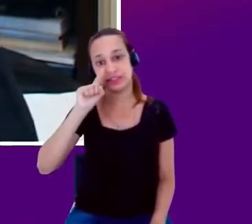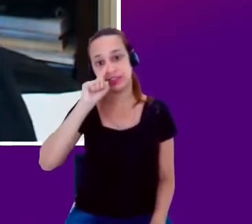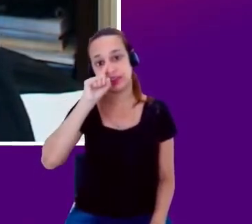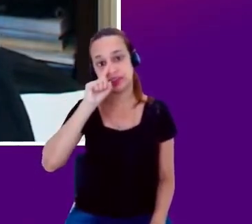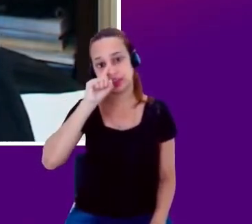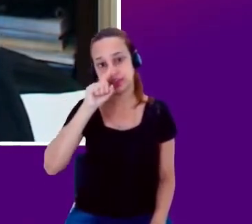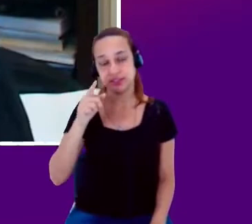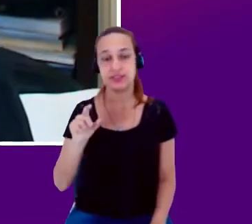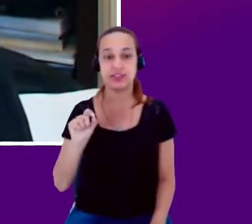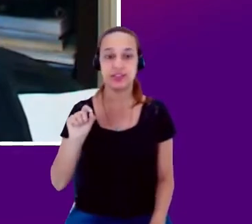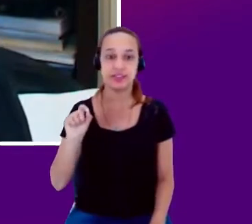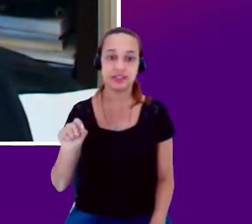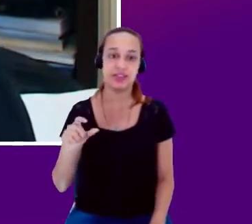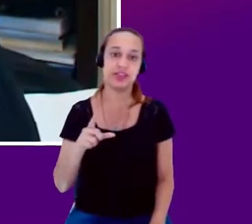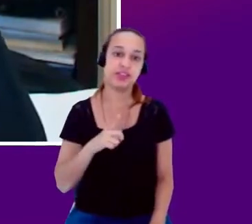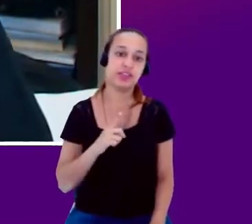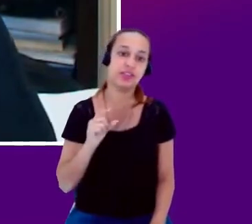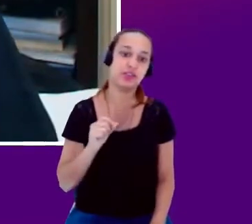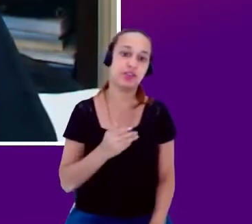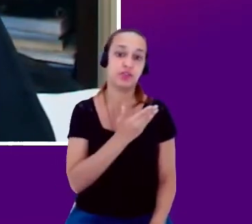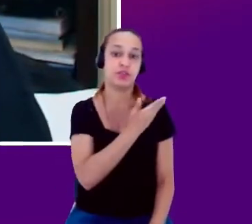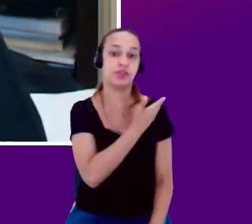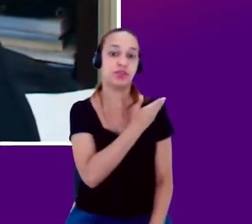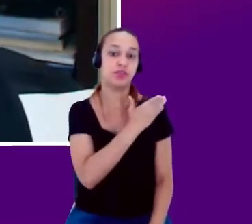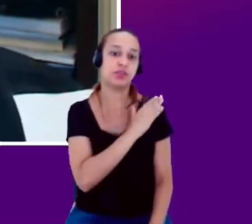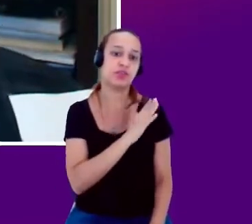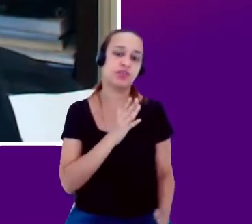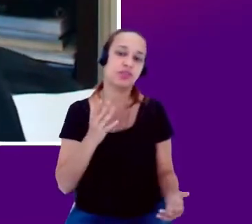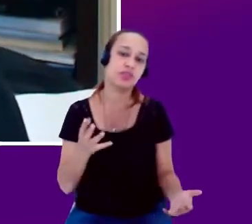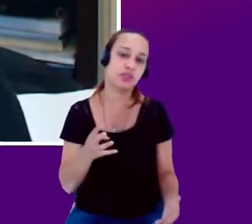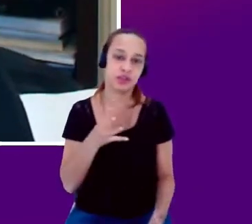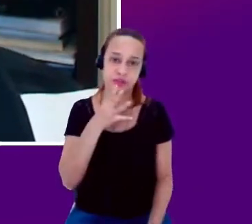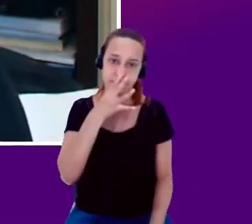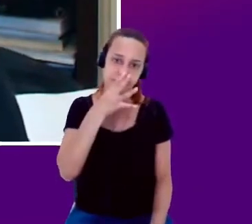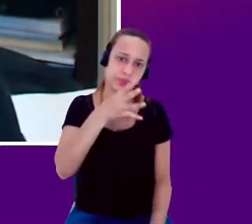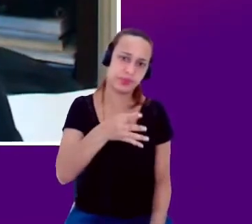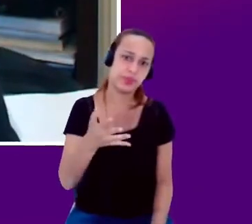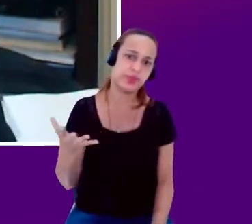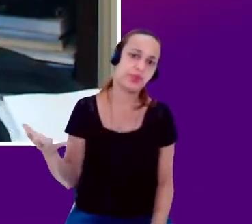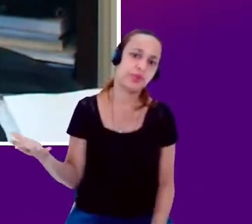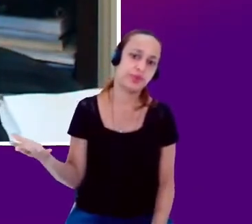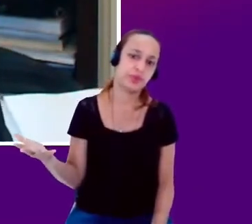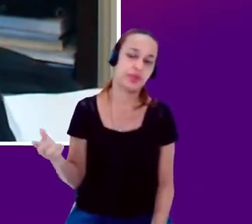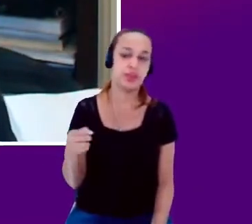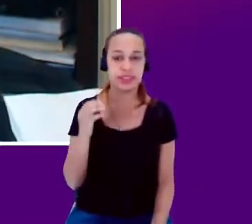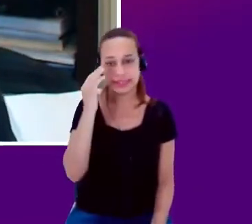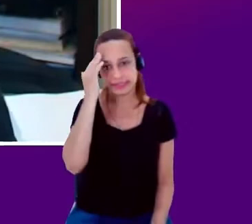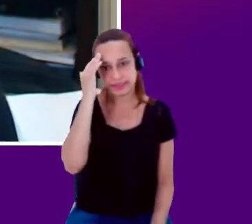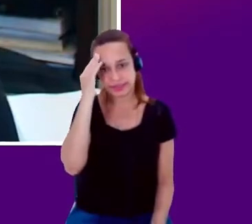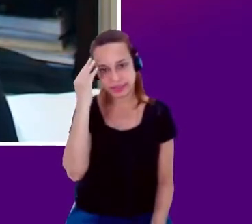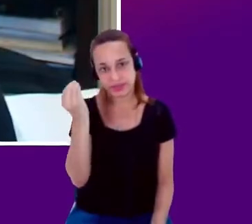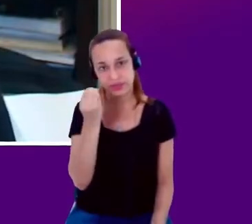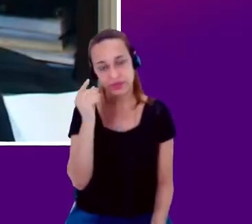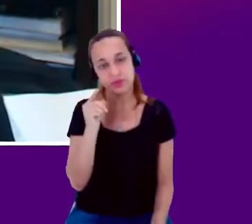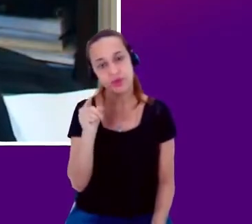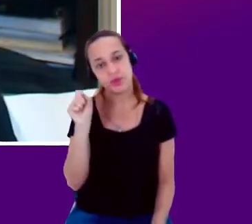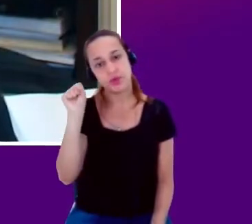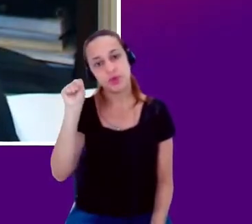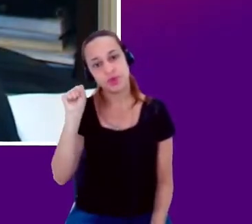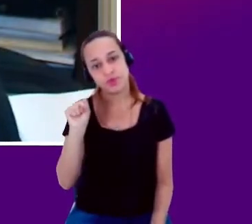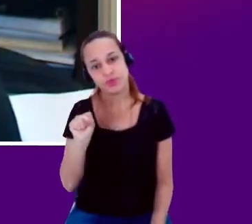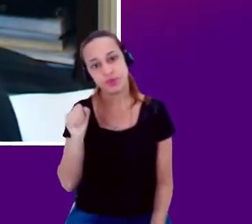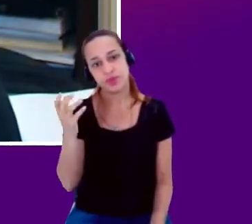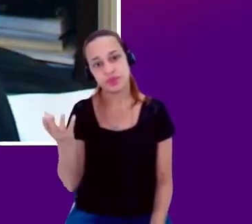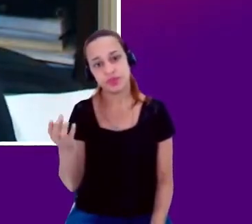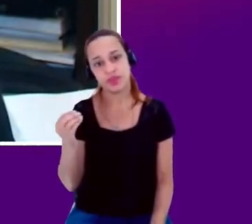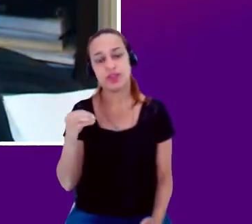sem que isso incorra numa discriminação injusta. A discriminação haverá, a questão é saber como ela pode ser feita dentro